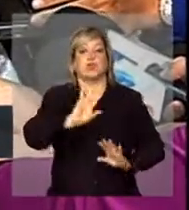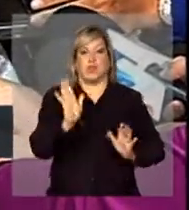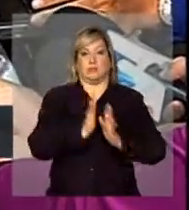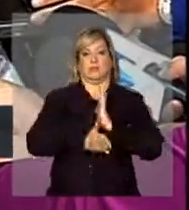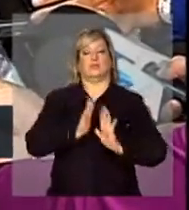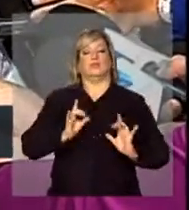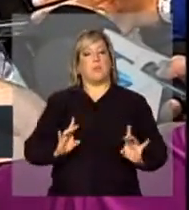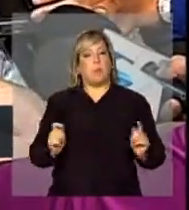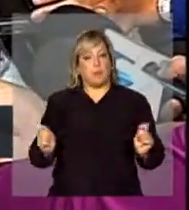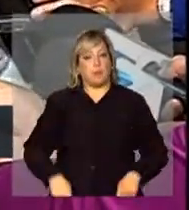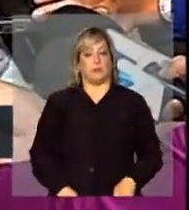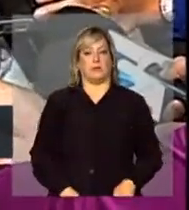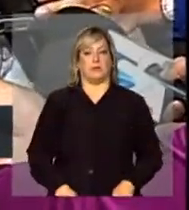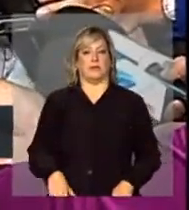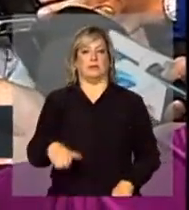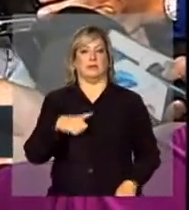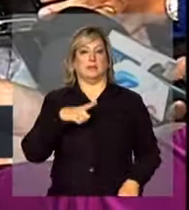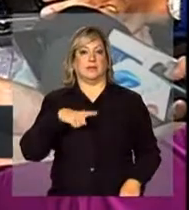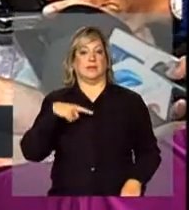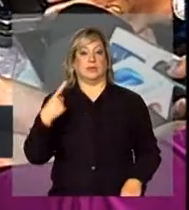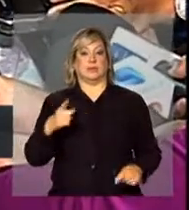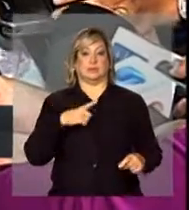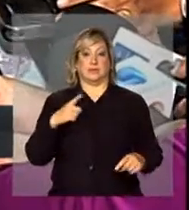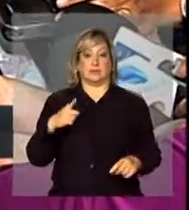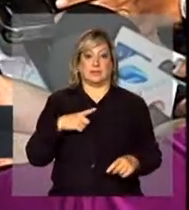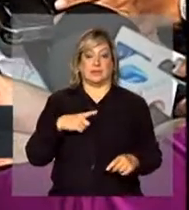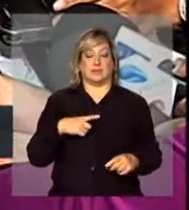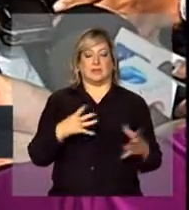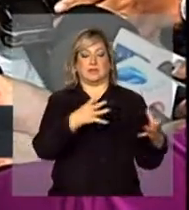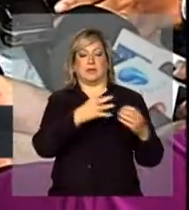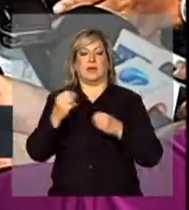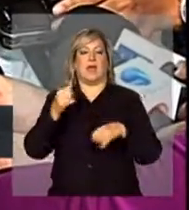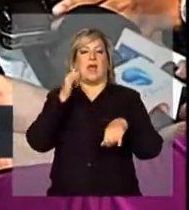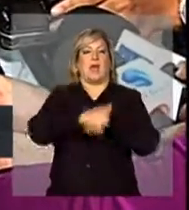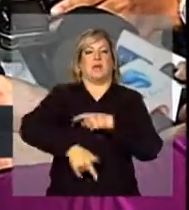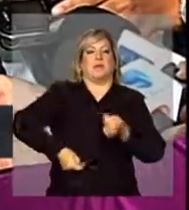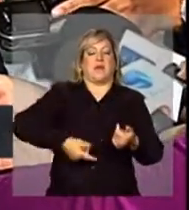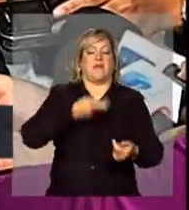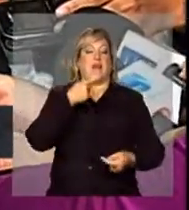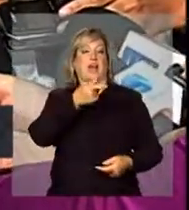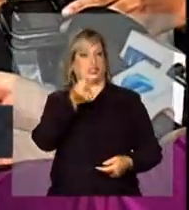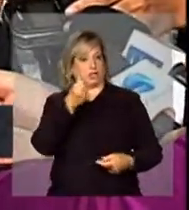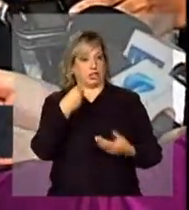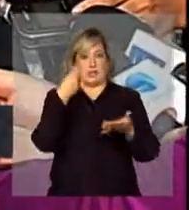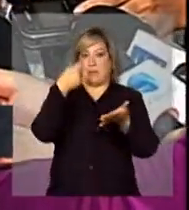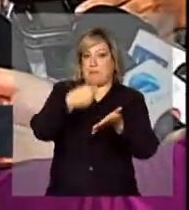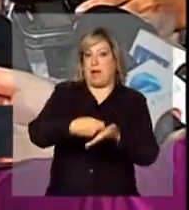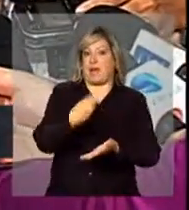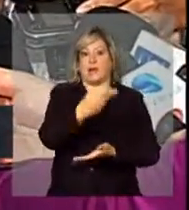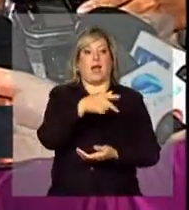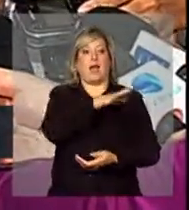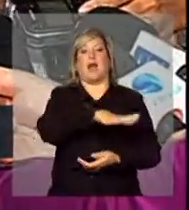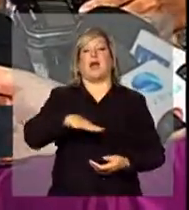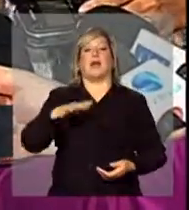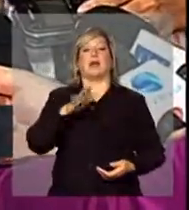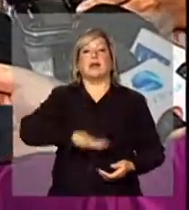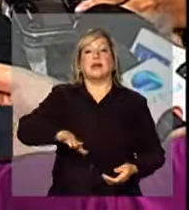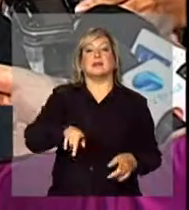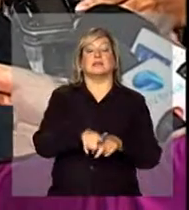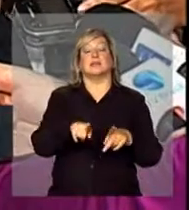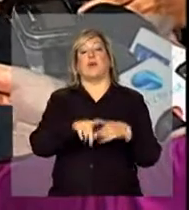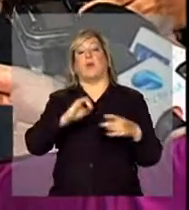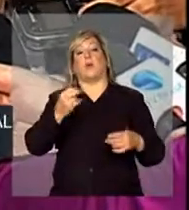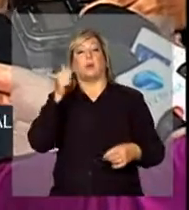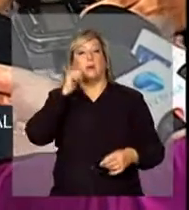são traficadas, aliciadas, seduzidas, levadas com promessas de melhoria de vida e vão para os países